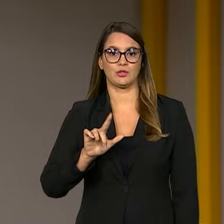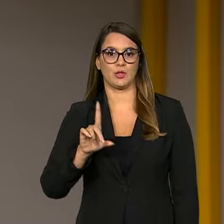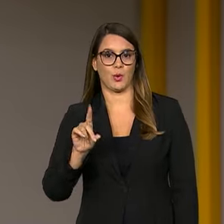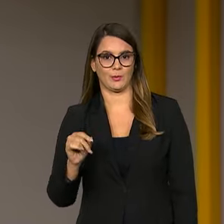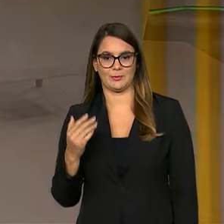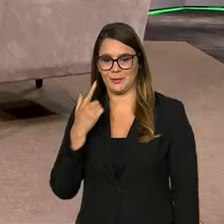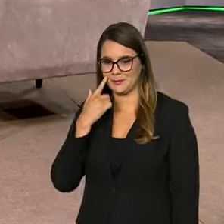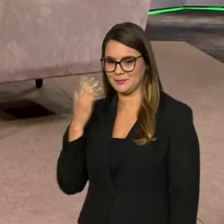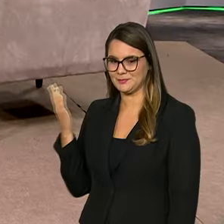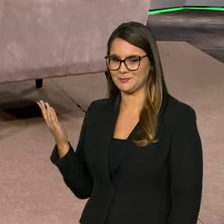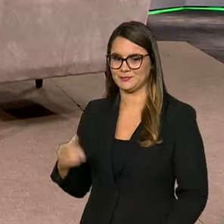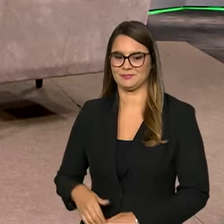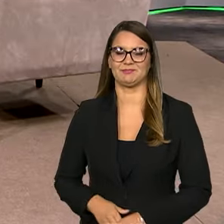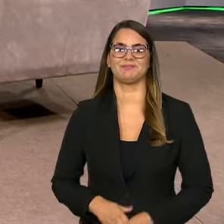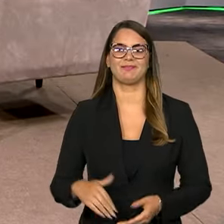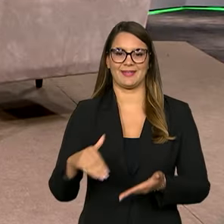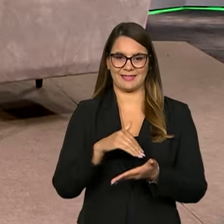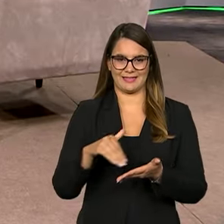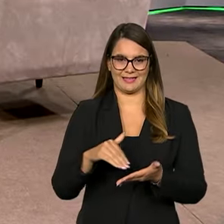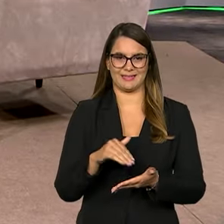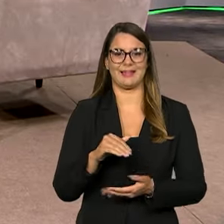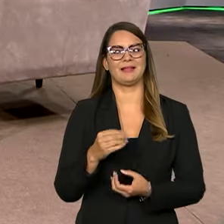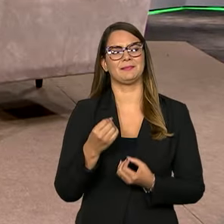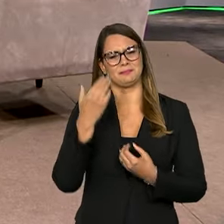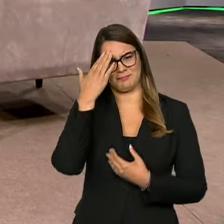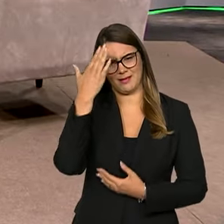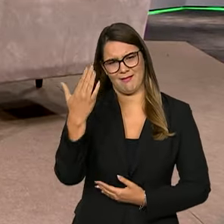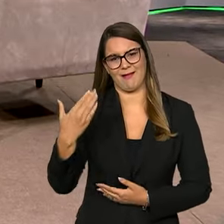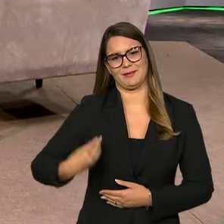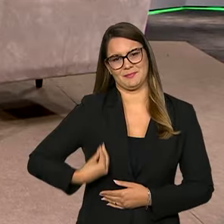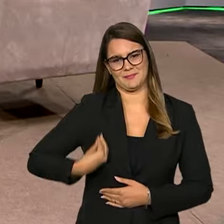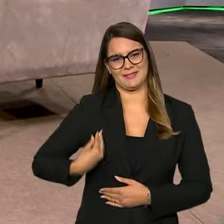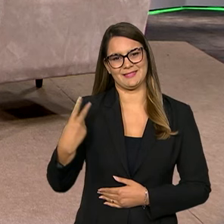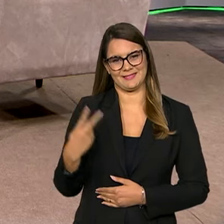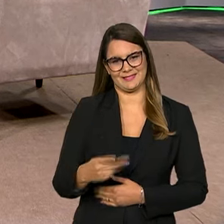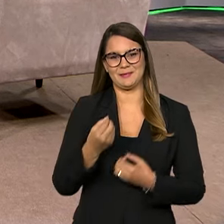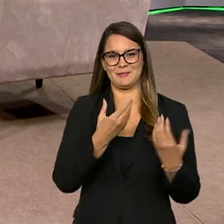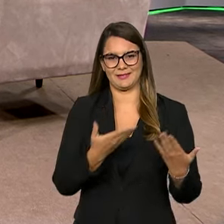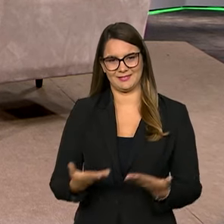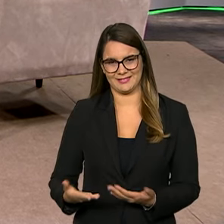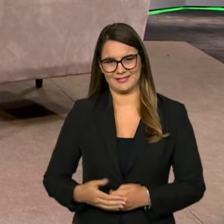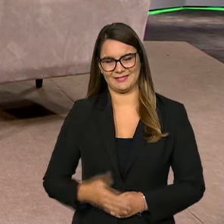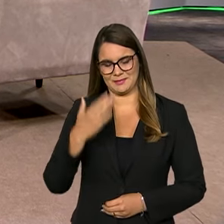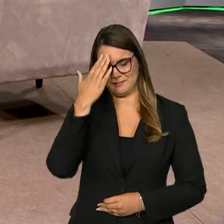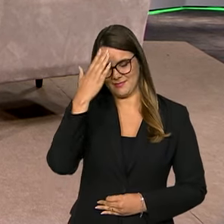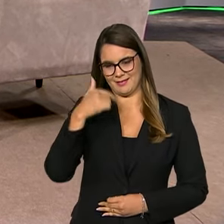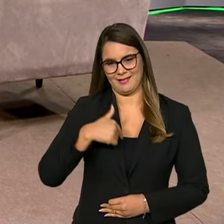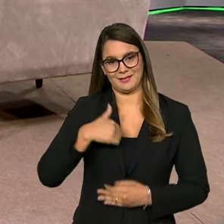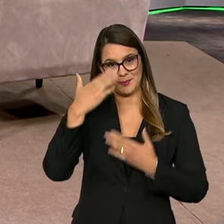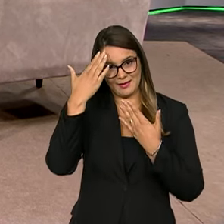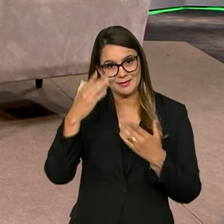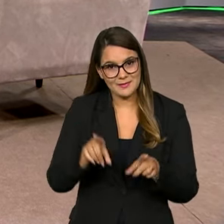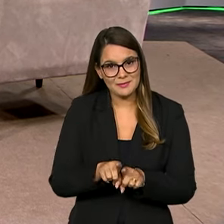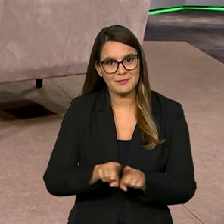como foi secretári zou da cela Muito obrigado pela sua presença no Brasil em dia seja bem-vinda muito obrigada Eu que agradeço